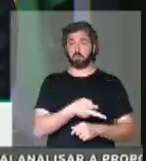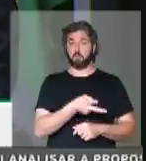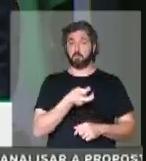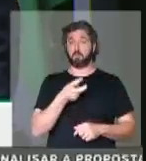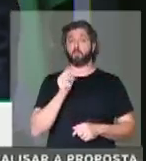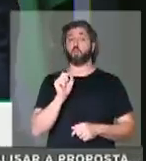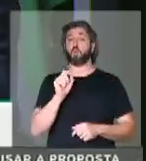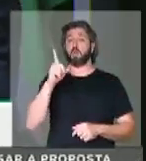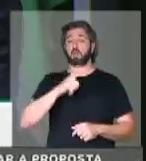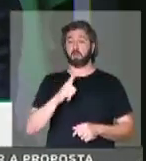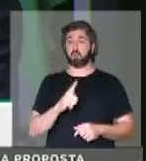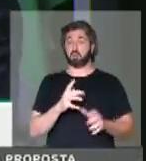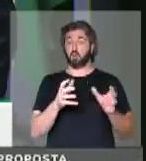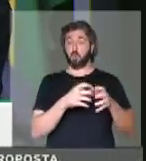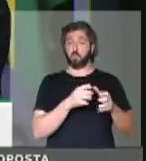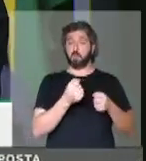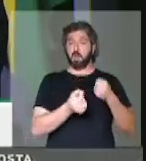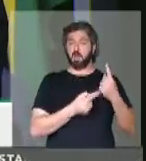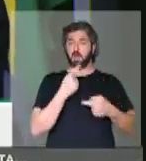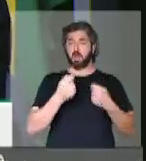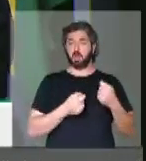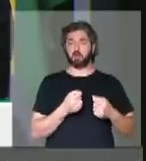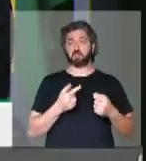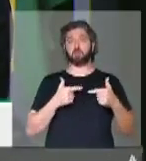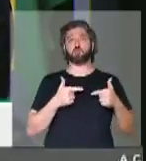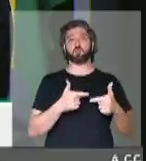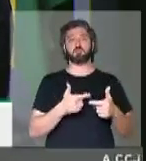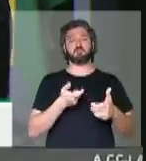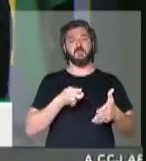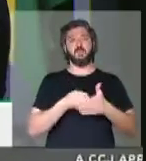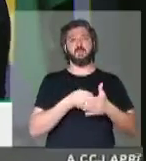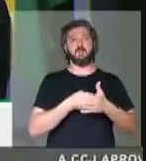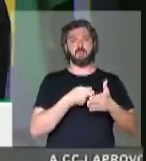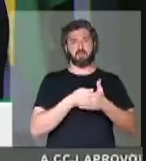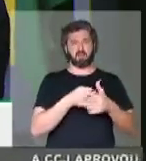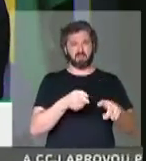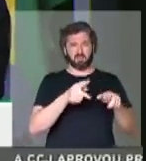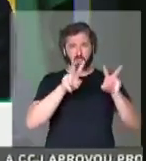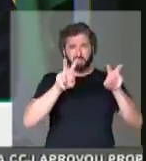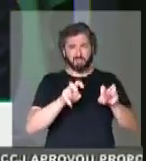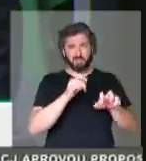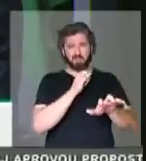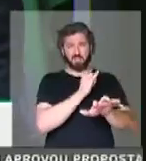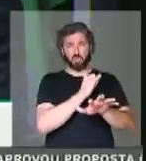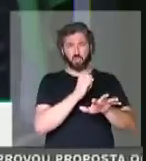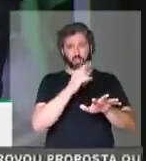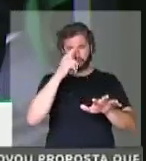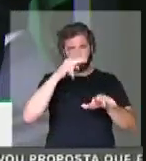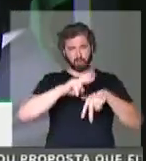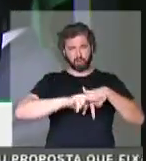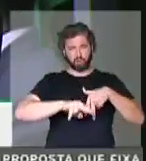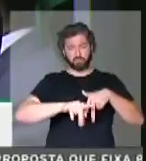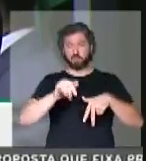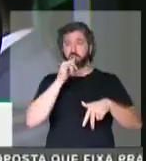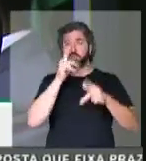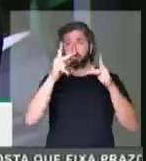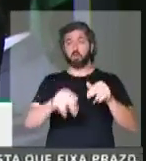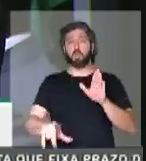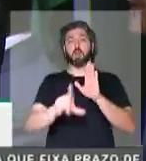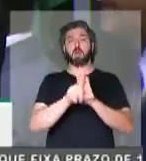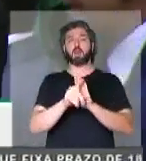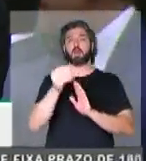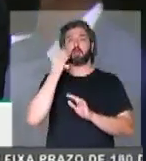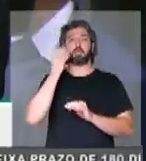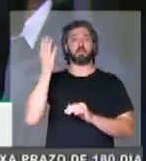percebemos que ainda existem grupos de ativismo que insistem nesta temática. A exemplo, recentemente, de uma lei